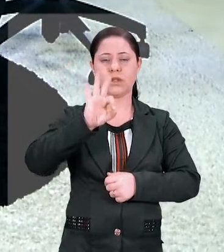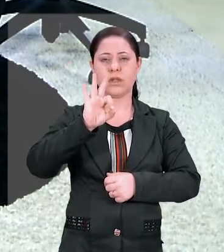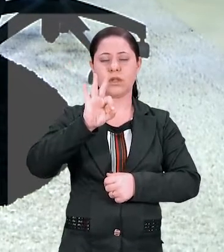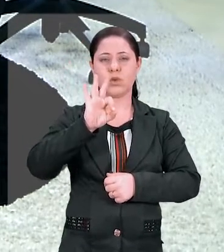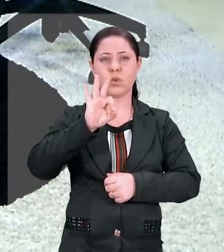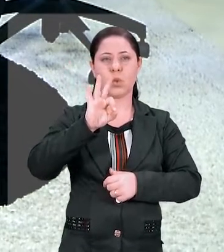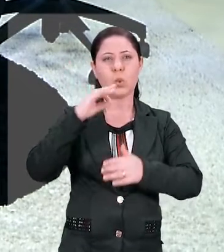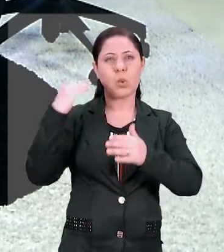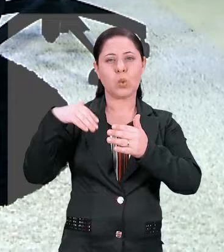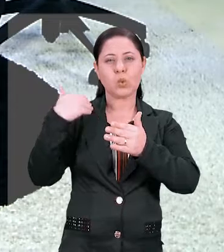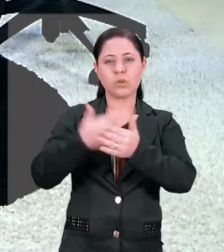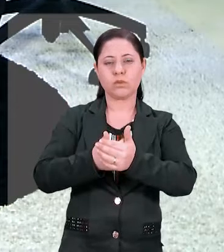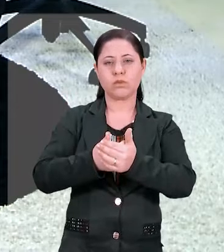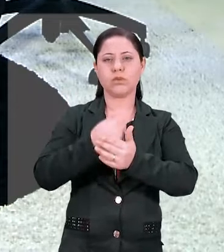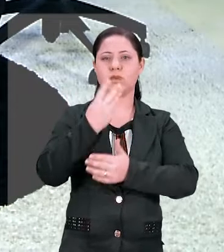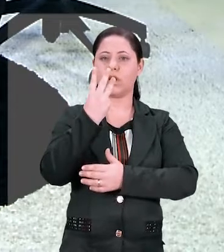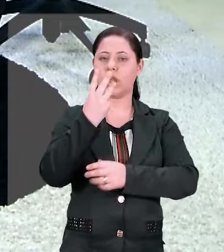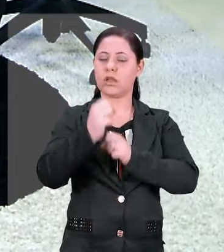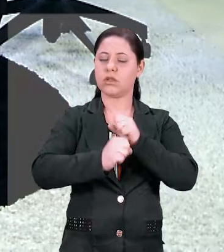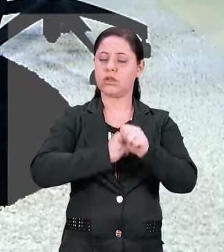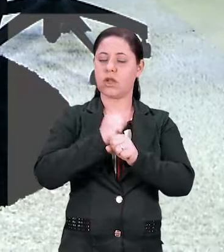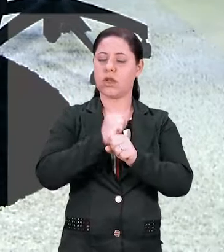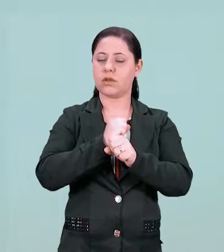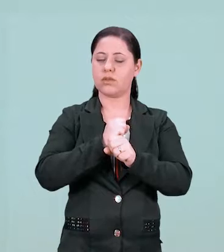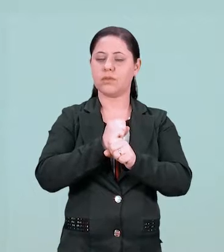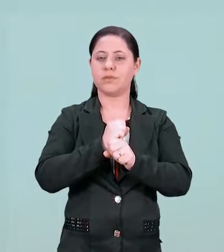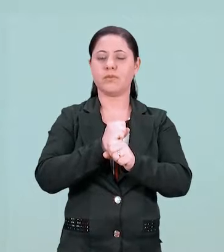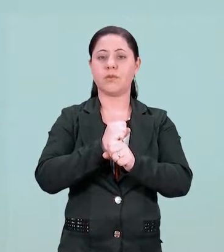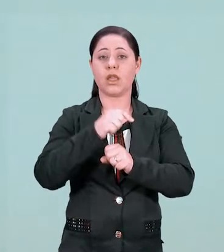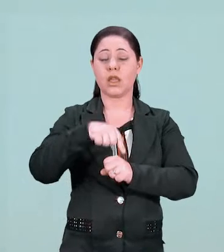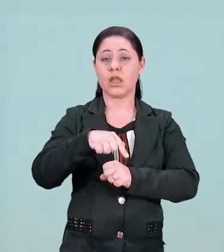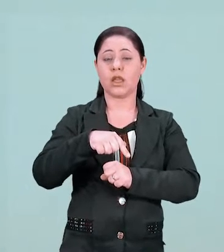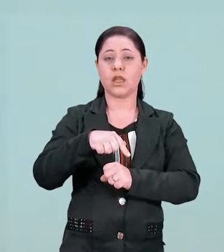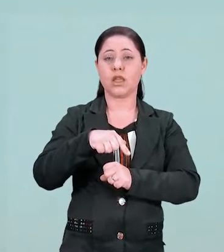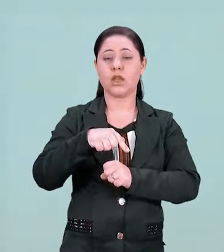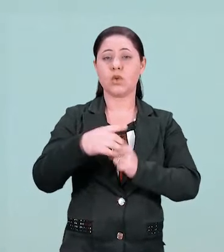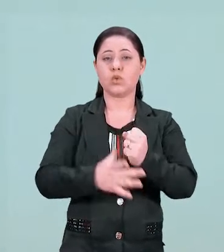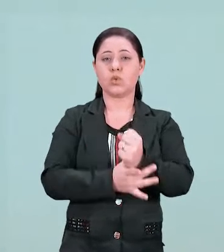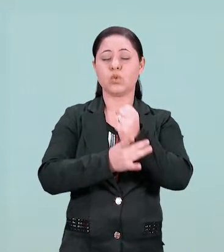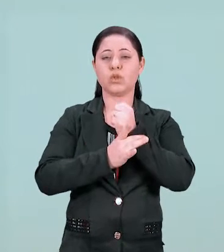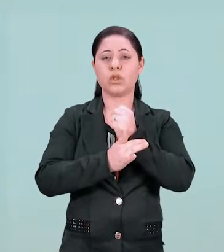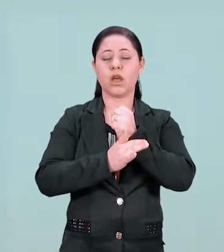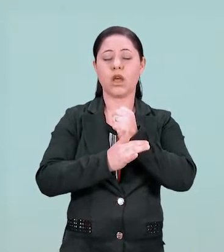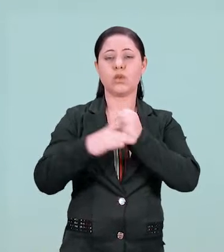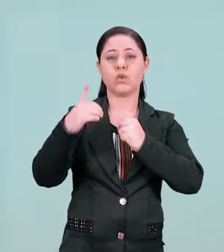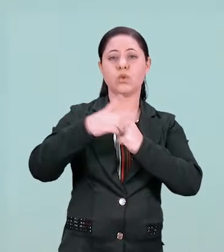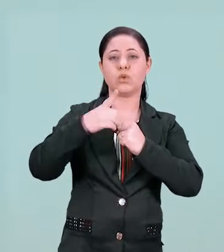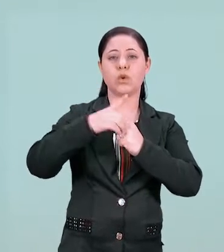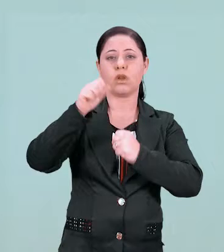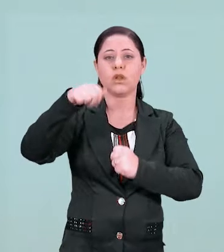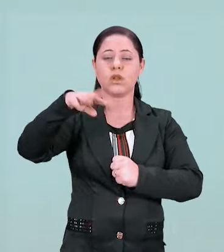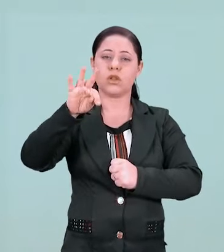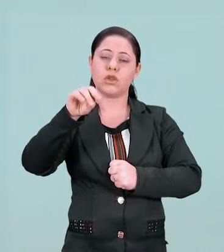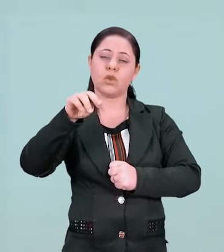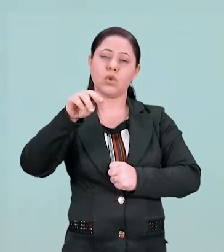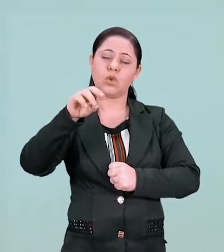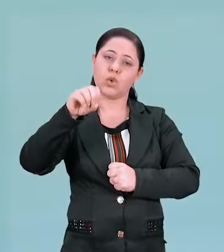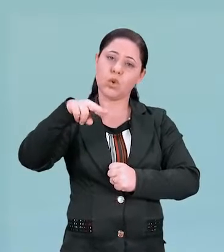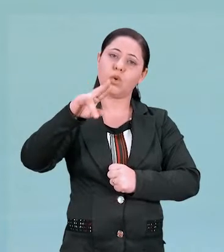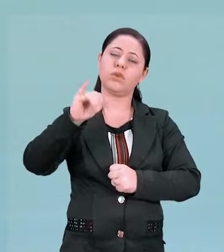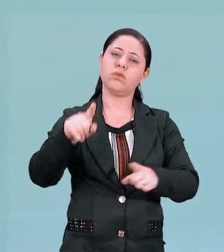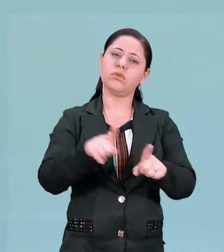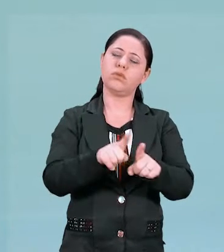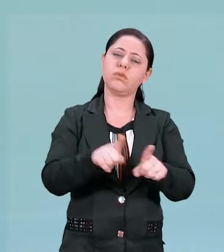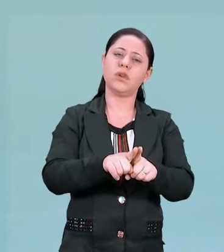3 anos. Aqui conosco o secretário de Estado de Justiça e Segurança Pública de Mato Grosso do Sul, o doutor Antônio Carlos Videira, e meu querido